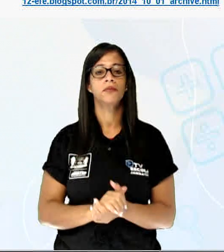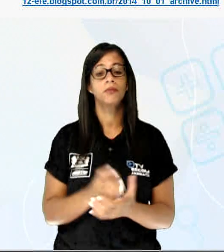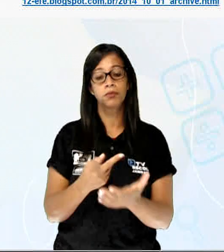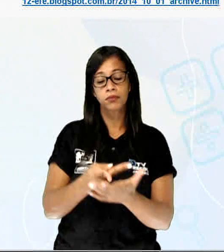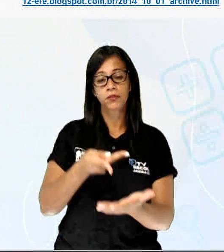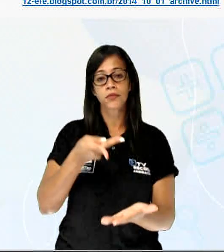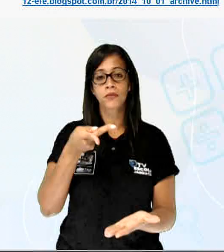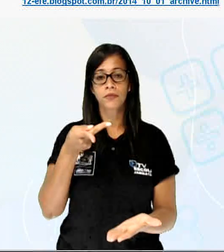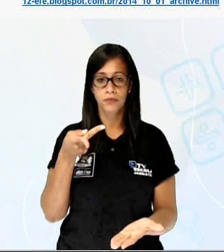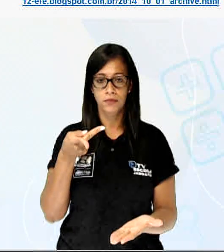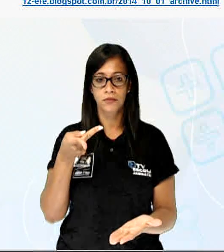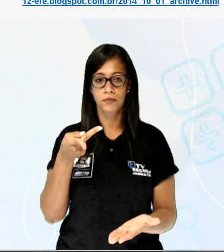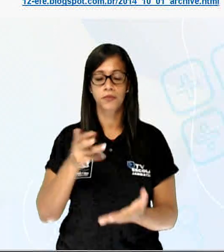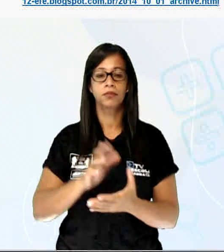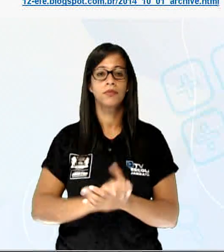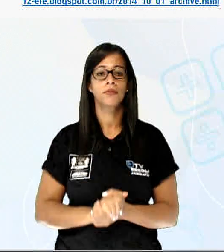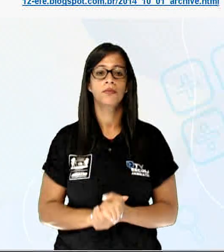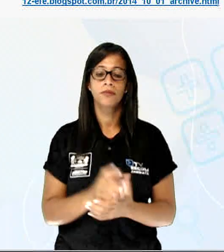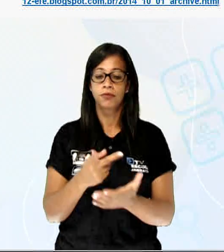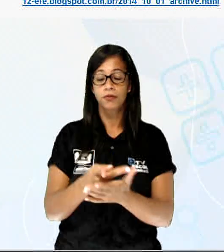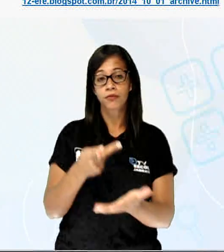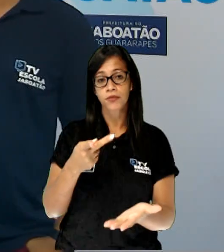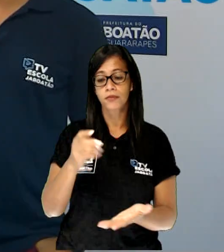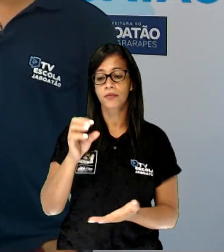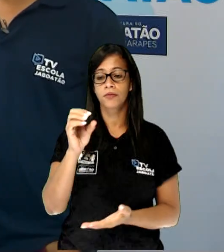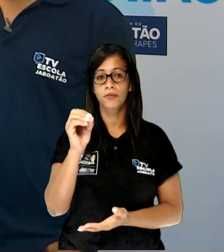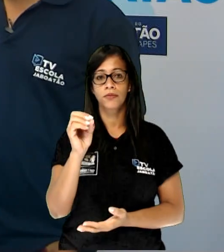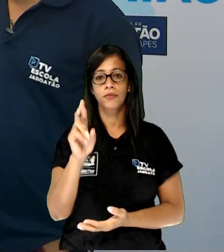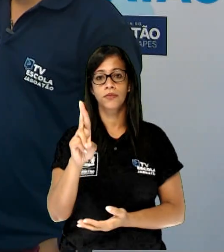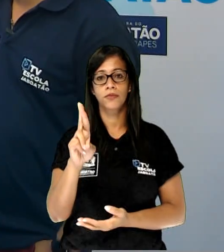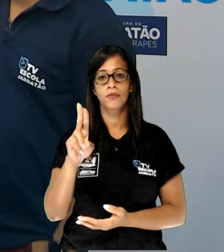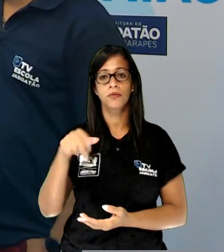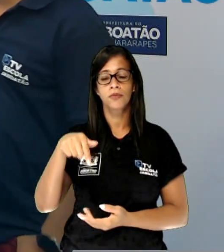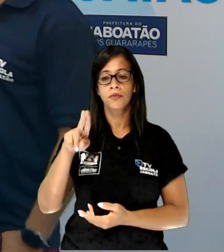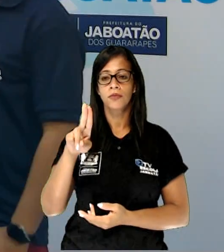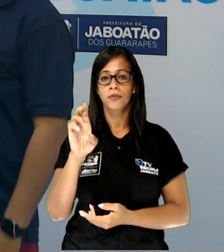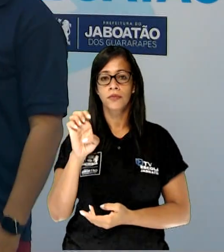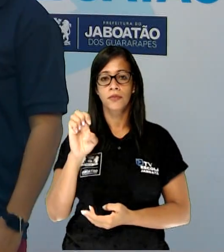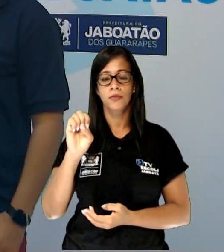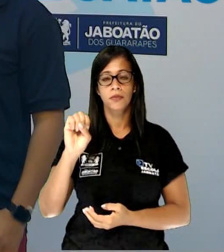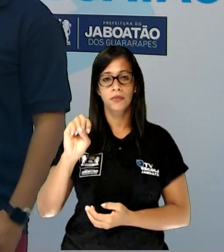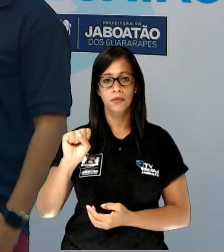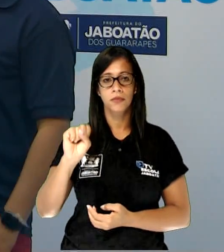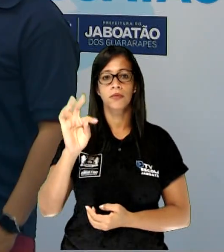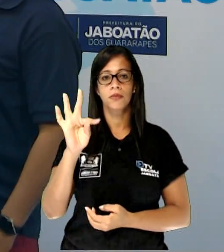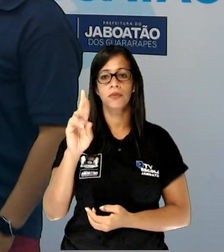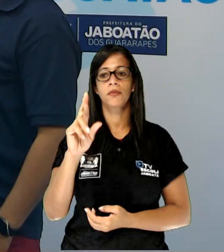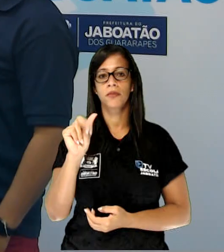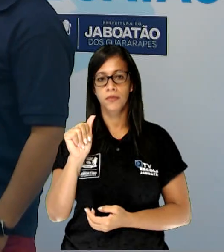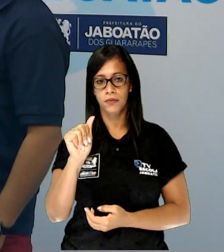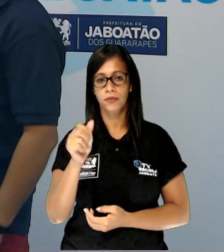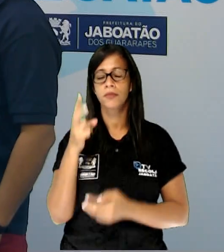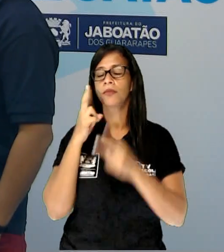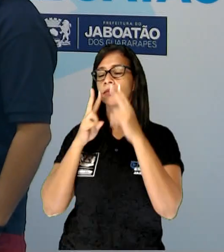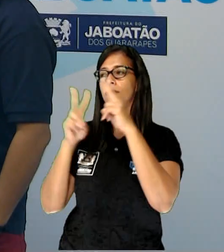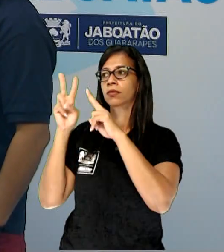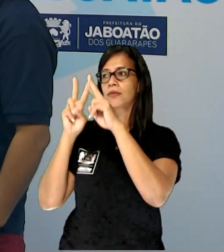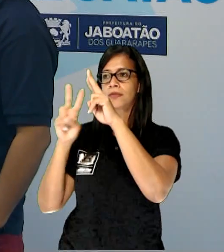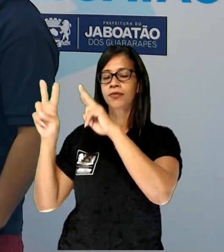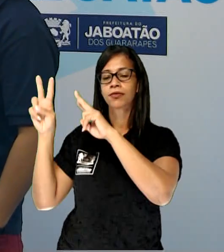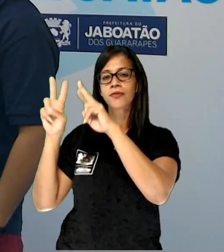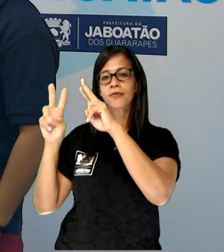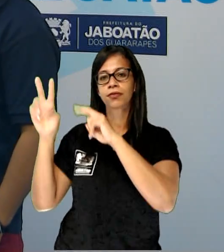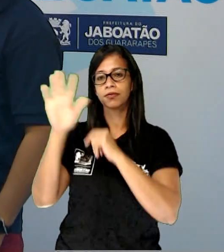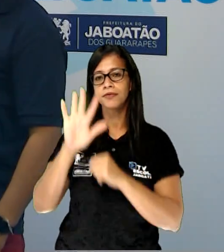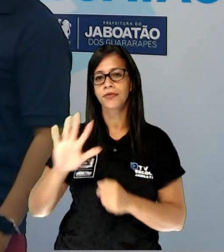obra, o que deu origem às orquestras. Aqui nós temos uma imagem, onde vocês veem que aqui é